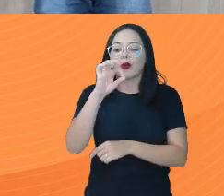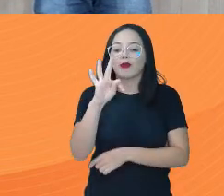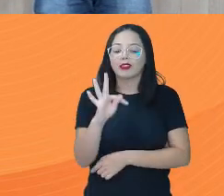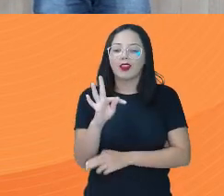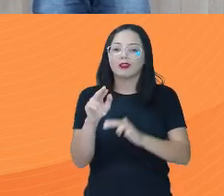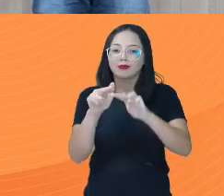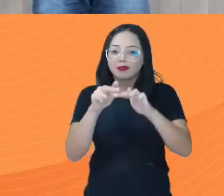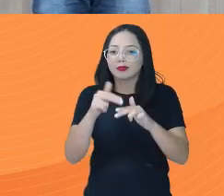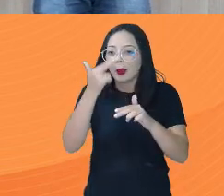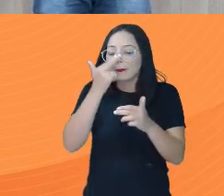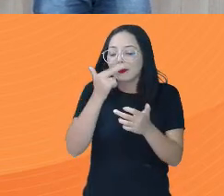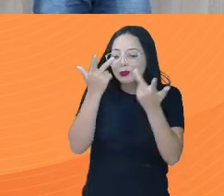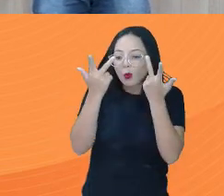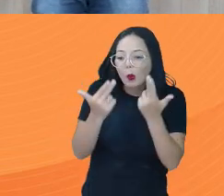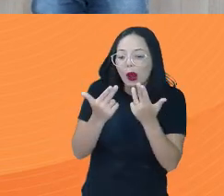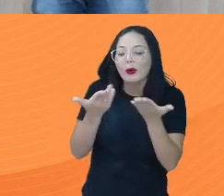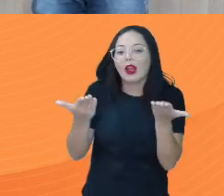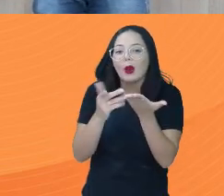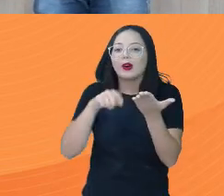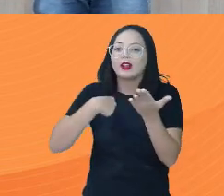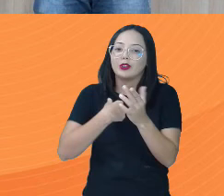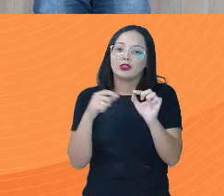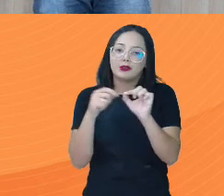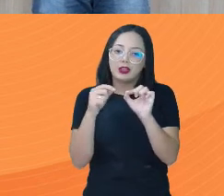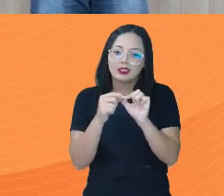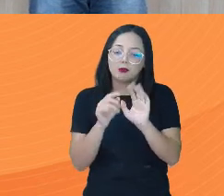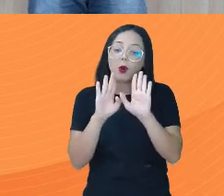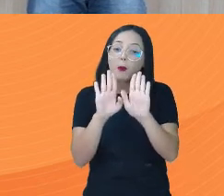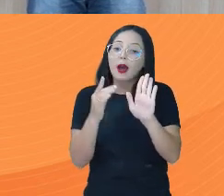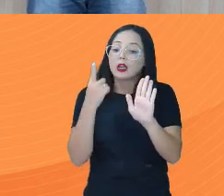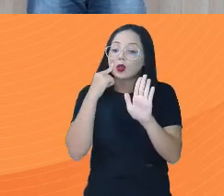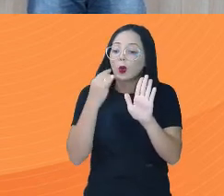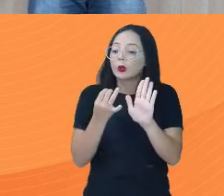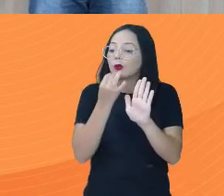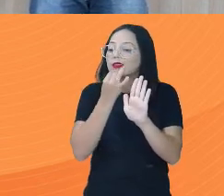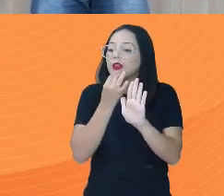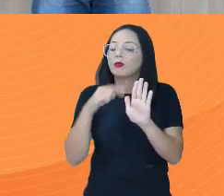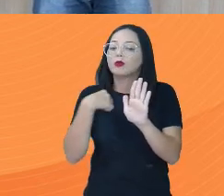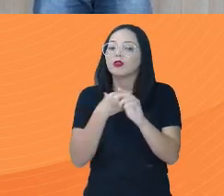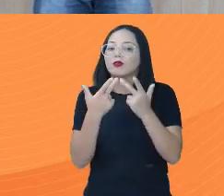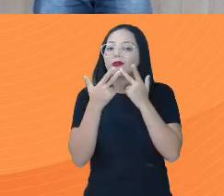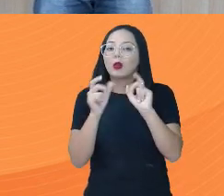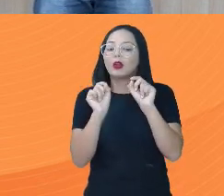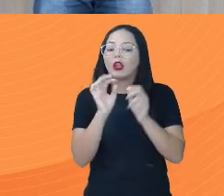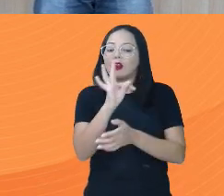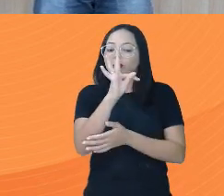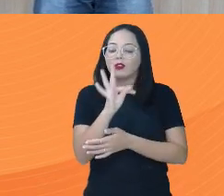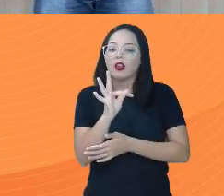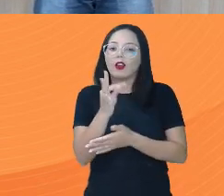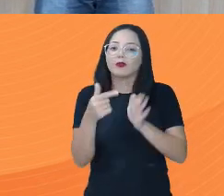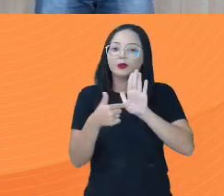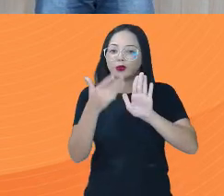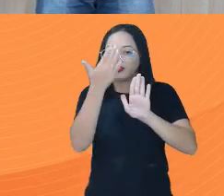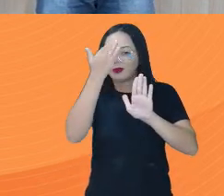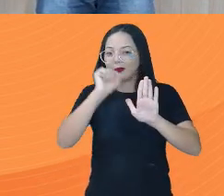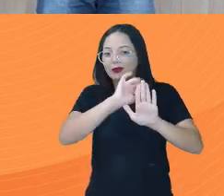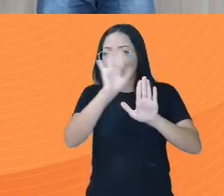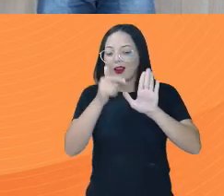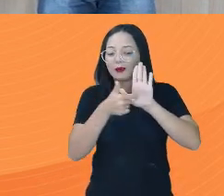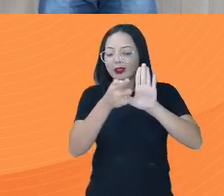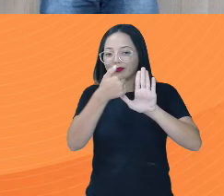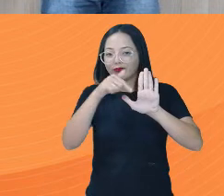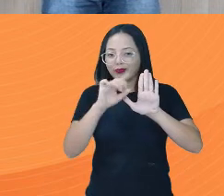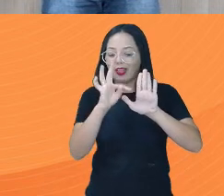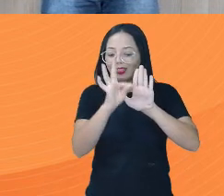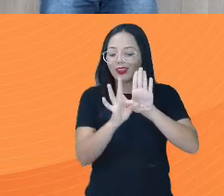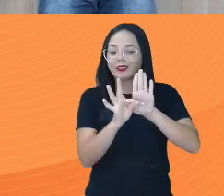É a mesma coisa que a gente está fazendo aqui, sendo que naquele exemplo lá a gente colocou o t em evidência, certo? É